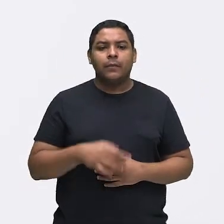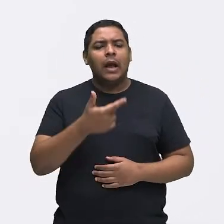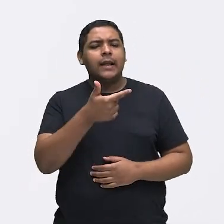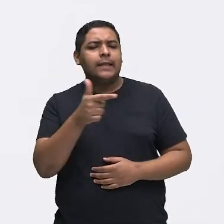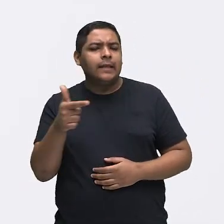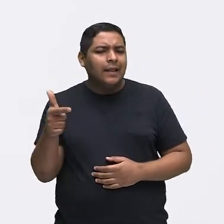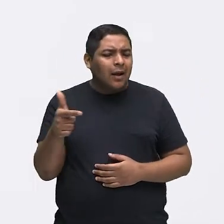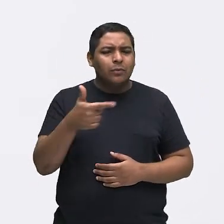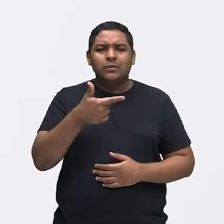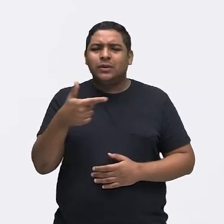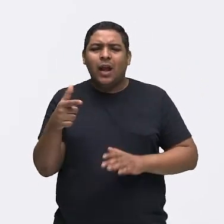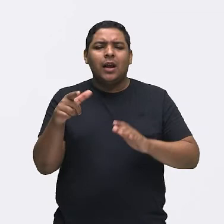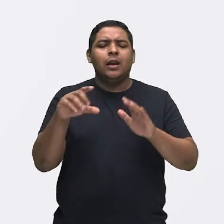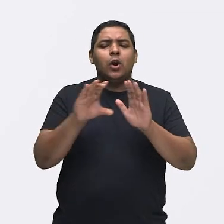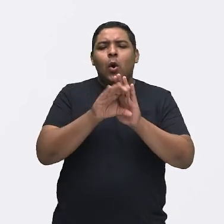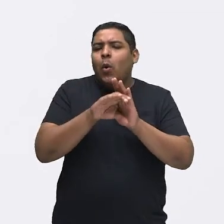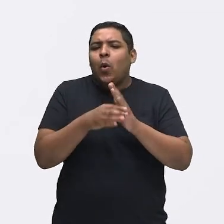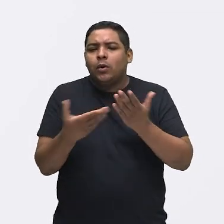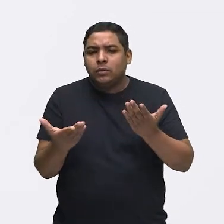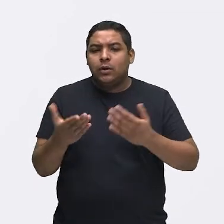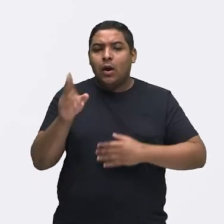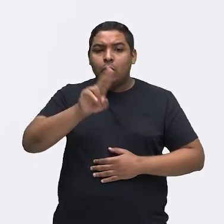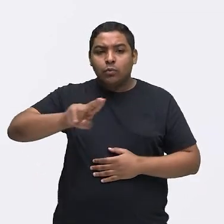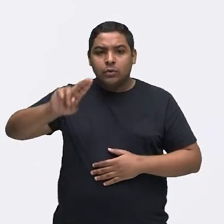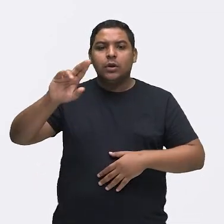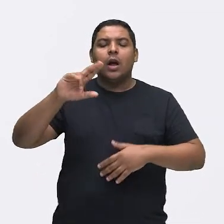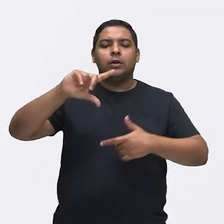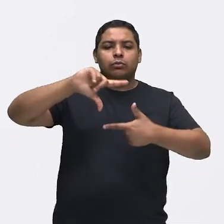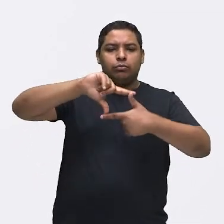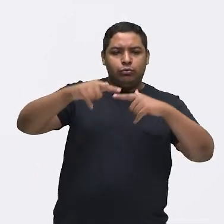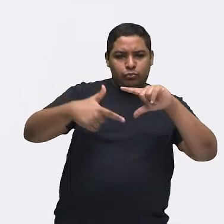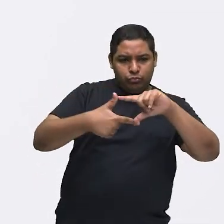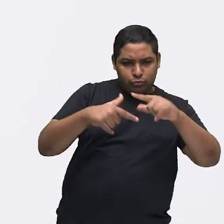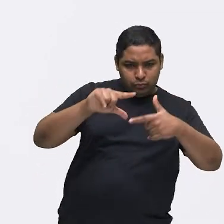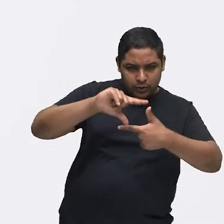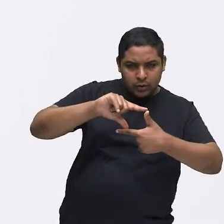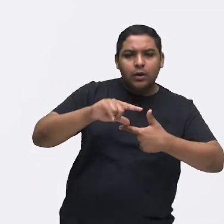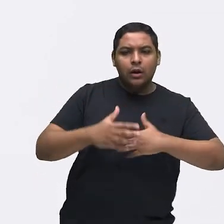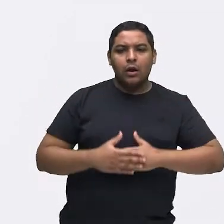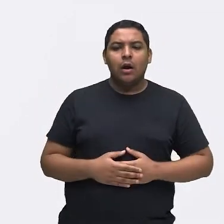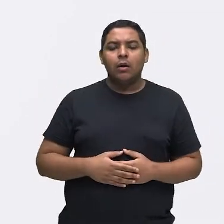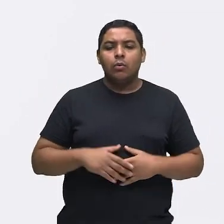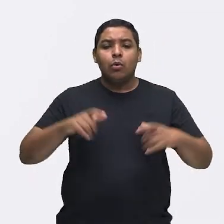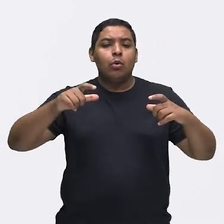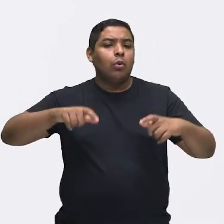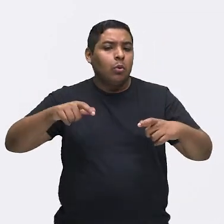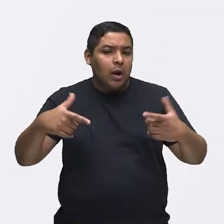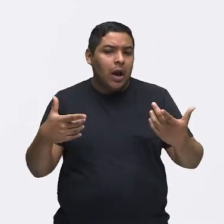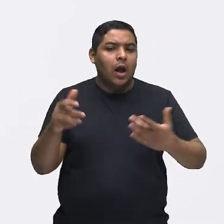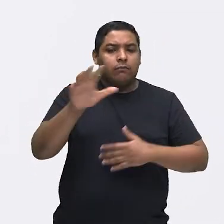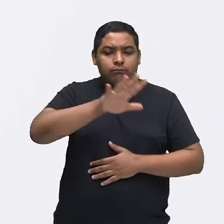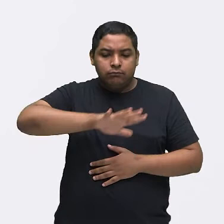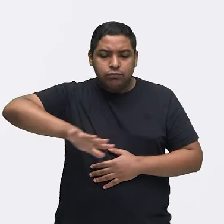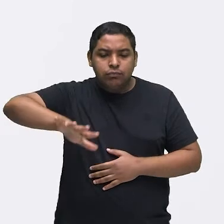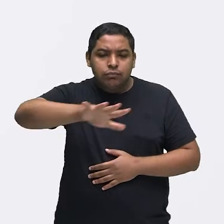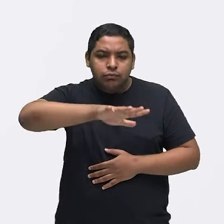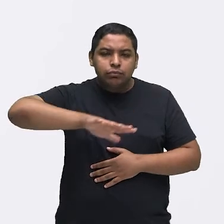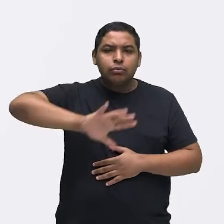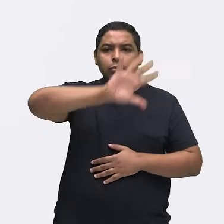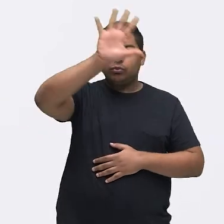na geometria para determinar um lugar no plano ou no espaço. E terceiro, tem largura,